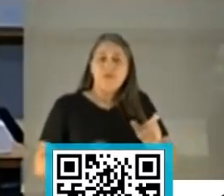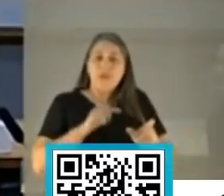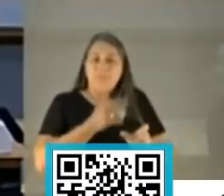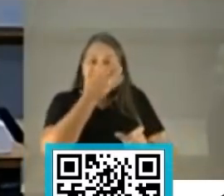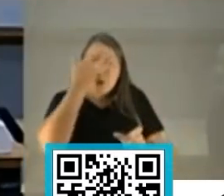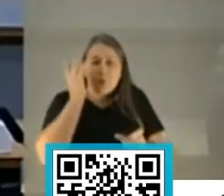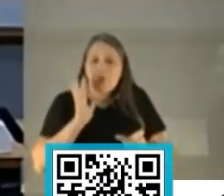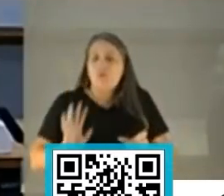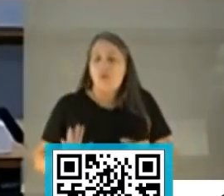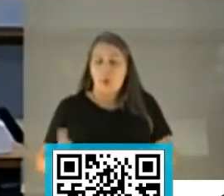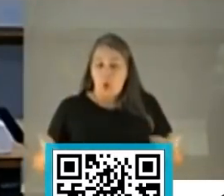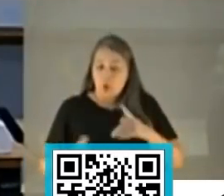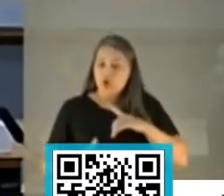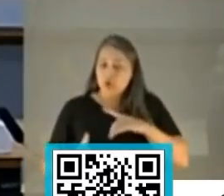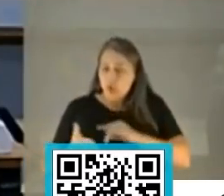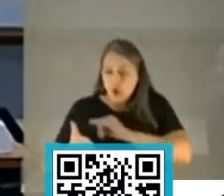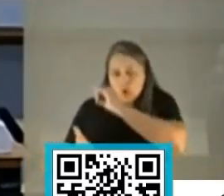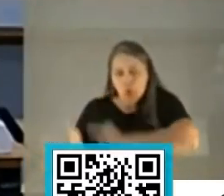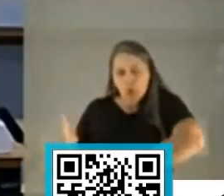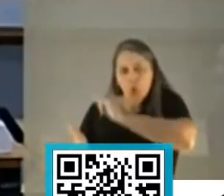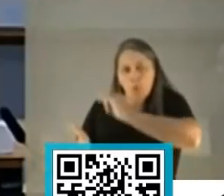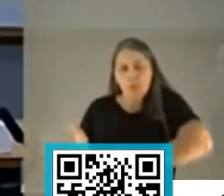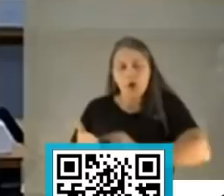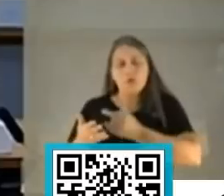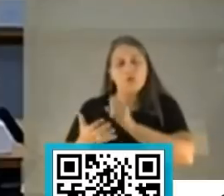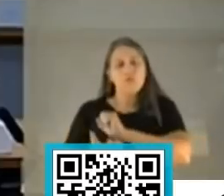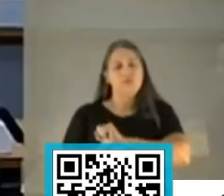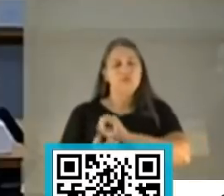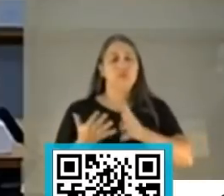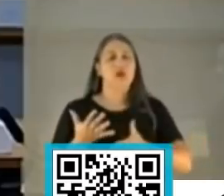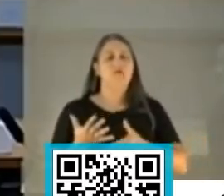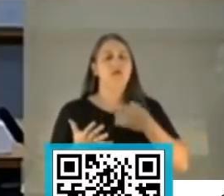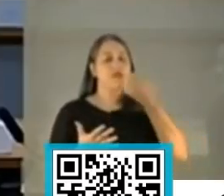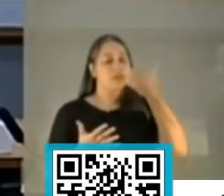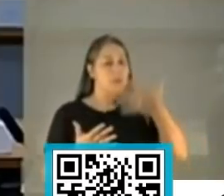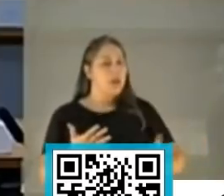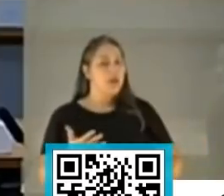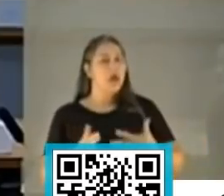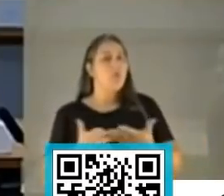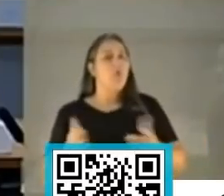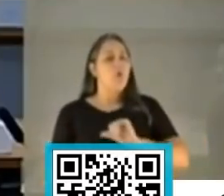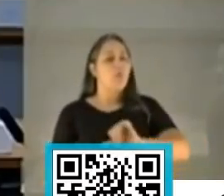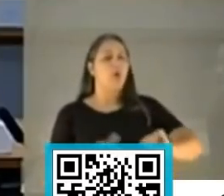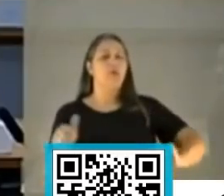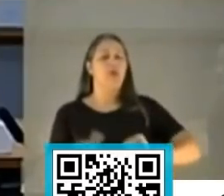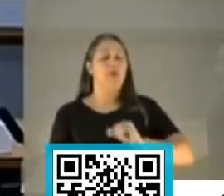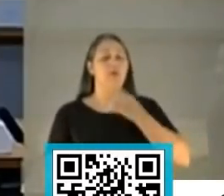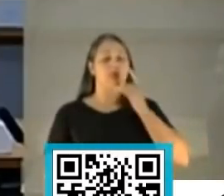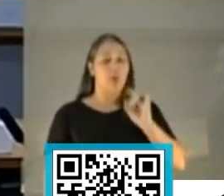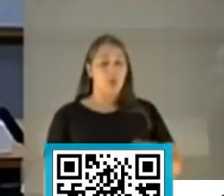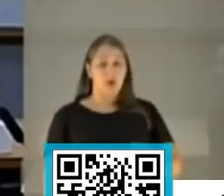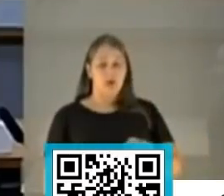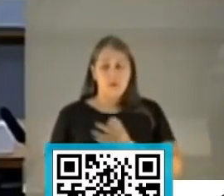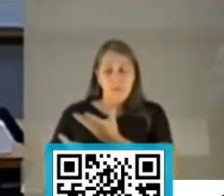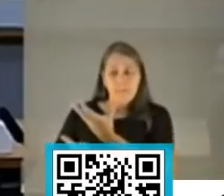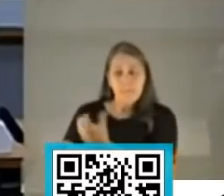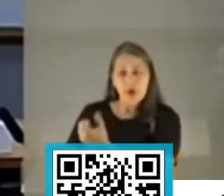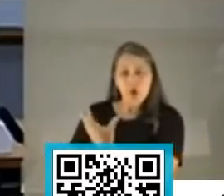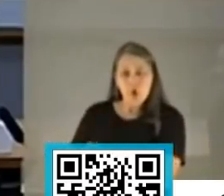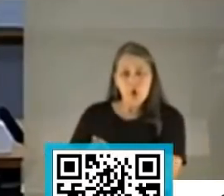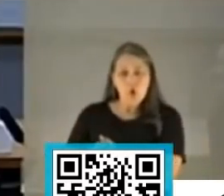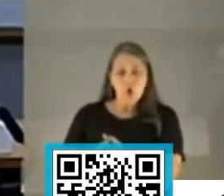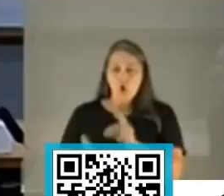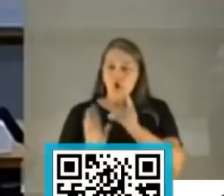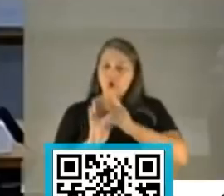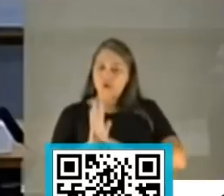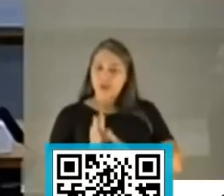leigos hoje a gente tem um laudo pericial que classifica a operação feita de extração indevido de dados então